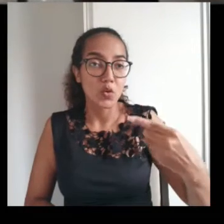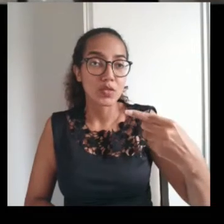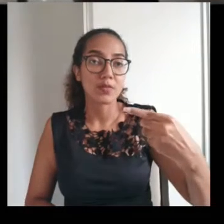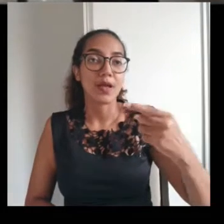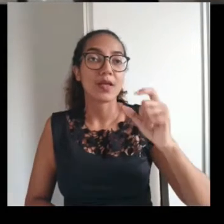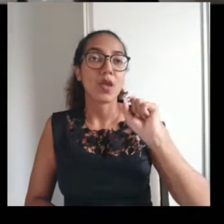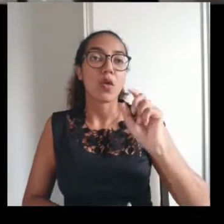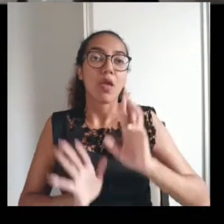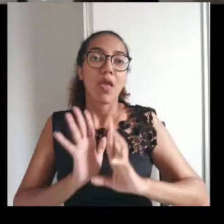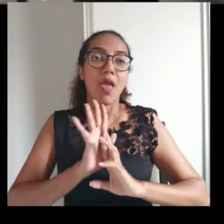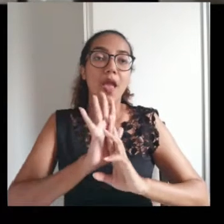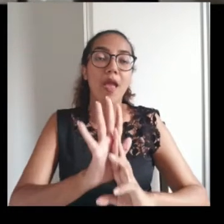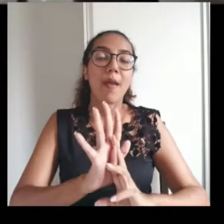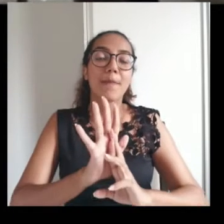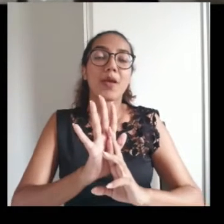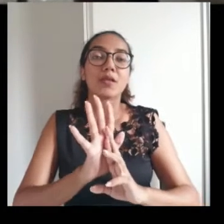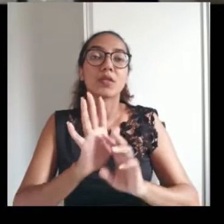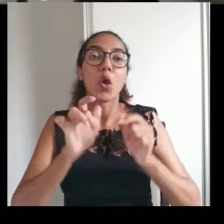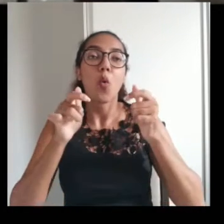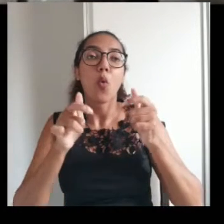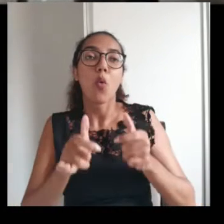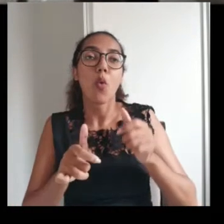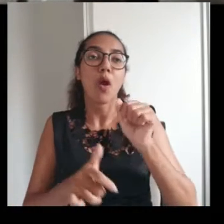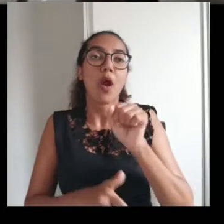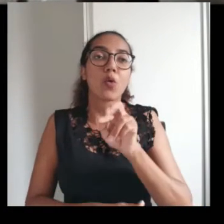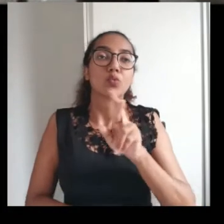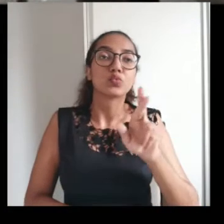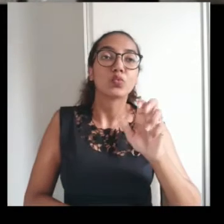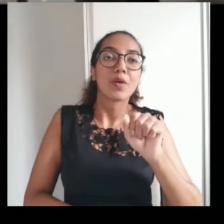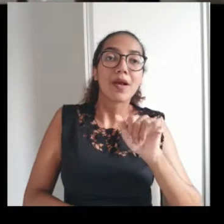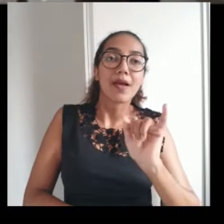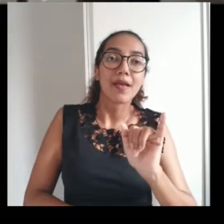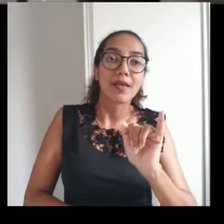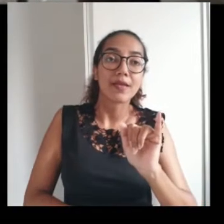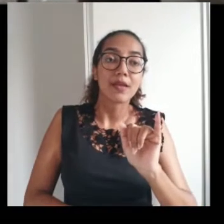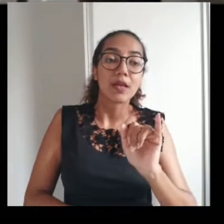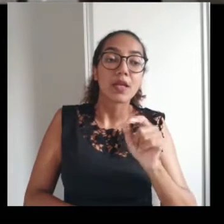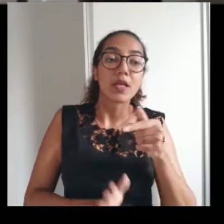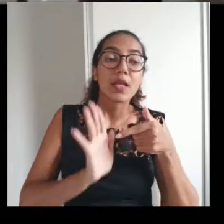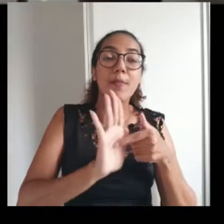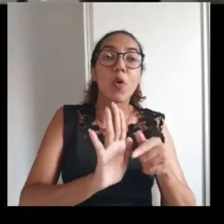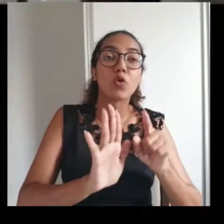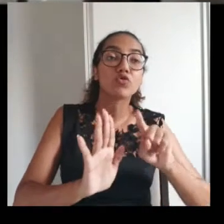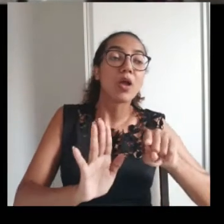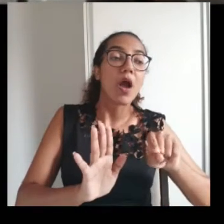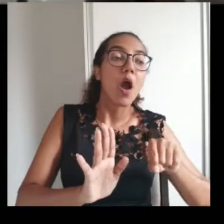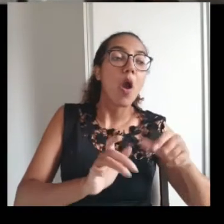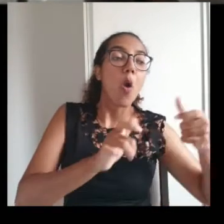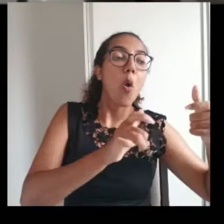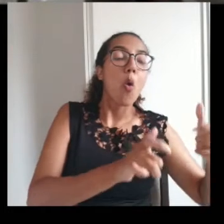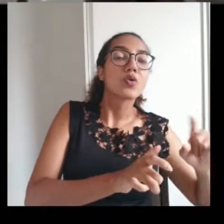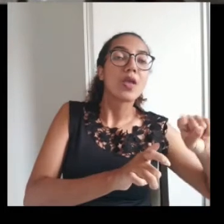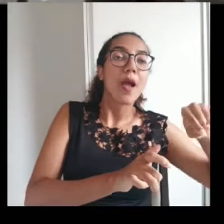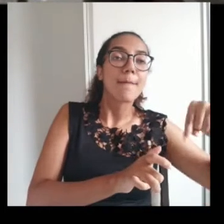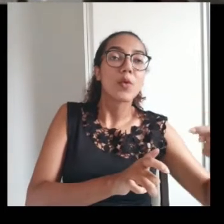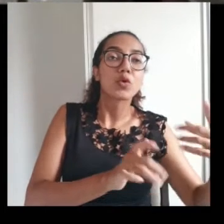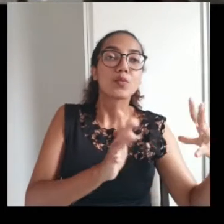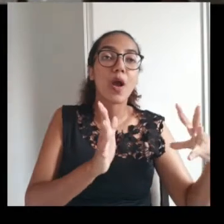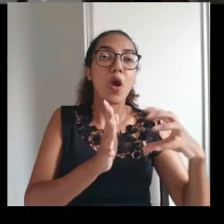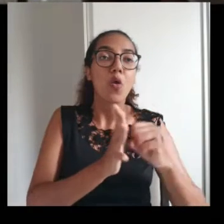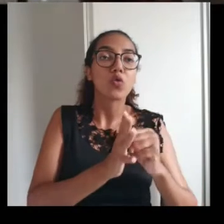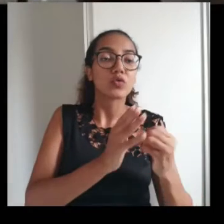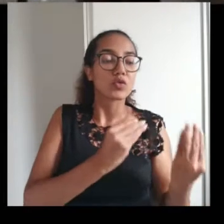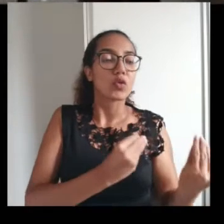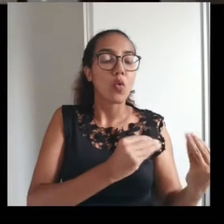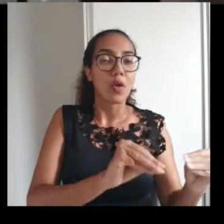a posição desse array, onde a próxima conta vai ser inserida. né? Note que isso é um objeto como outro